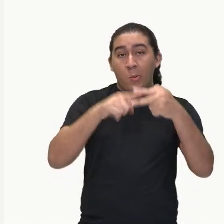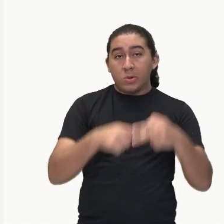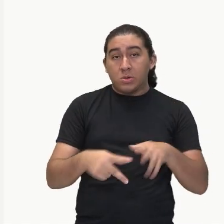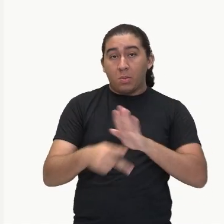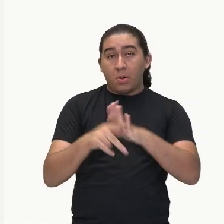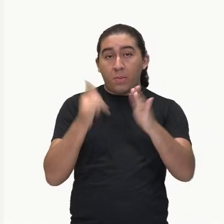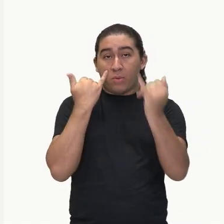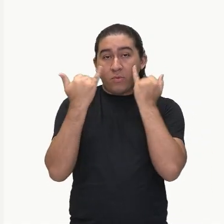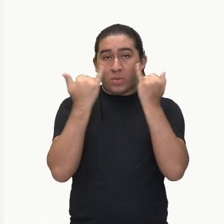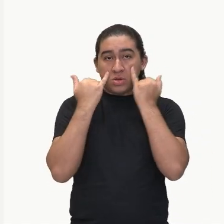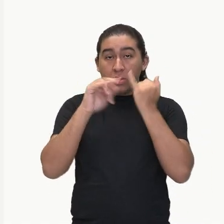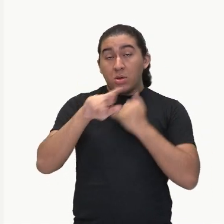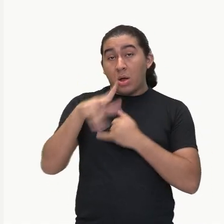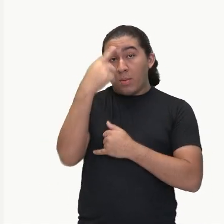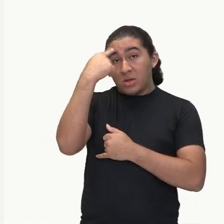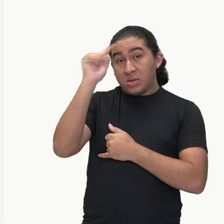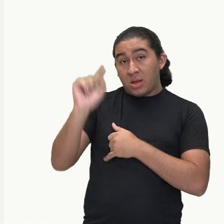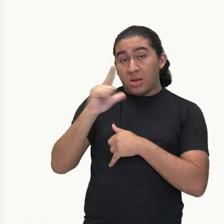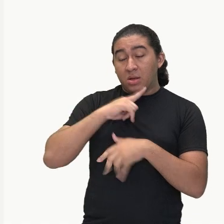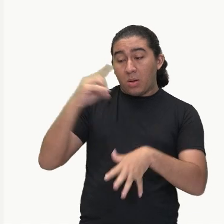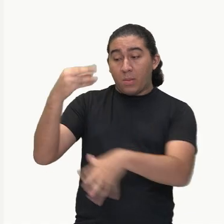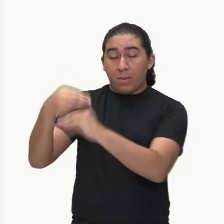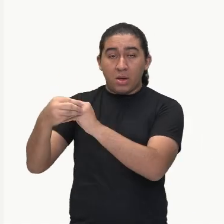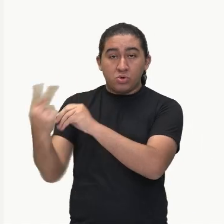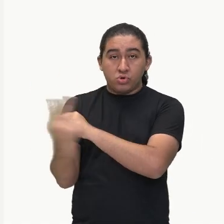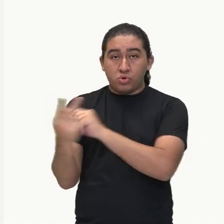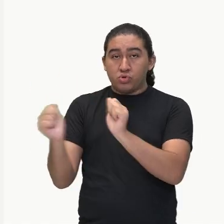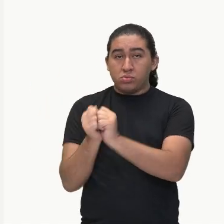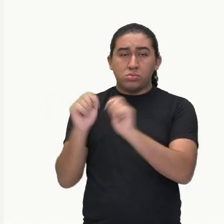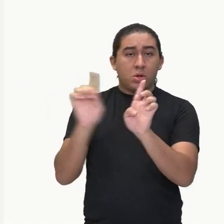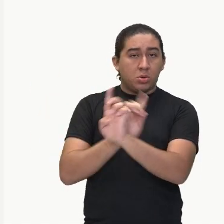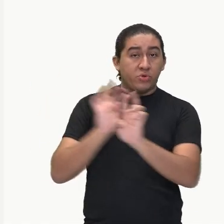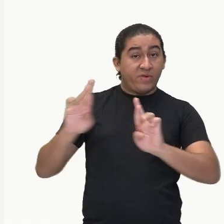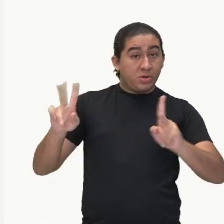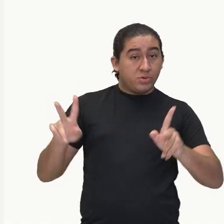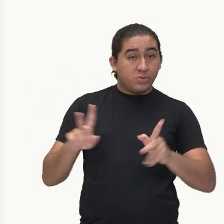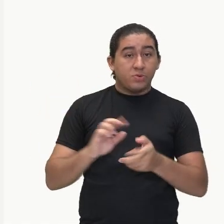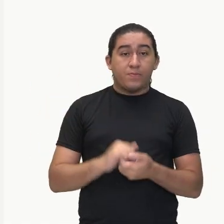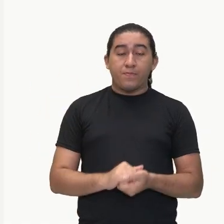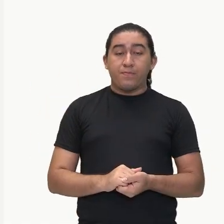retificação, não é uma ideia de soma, de adição, certo?